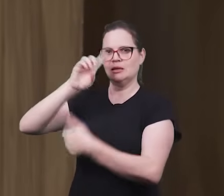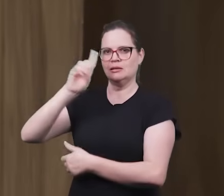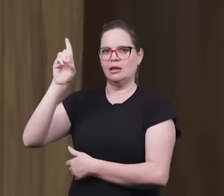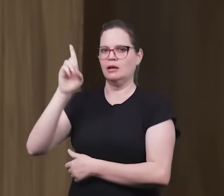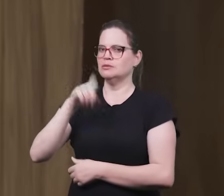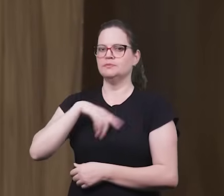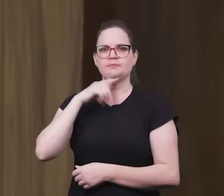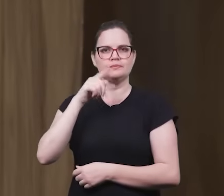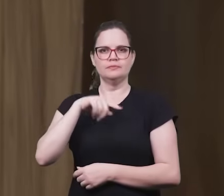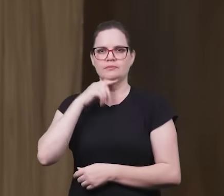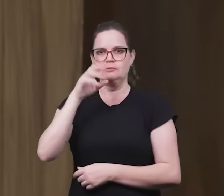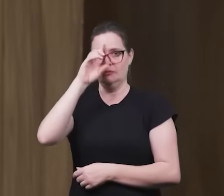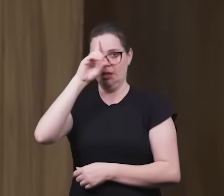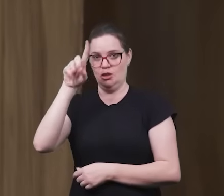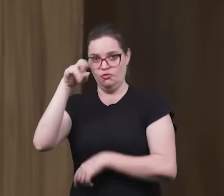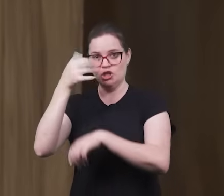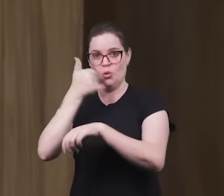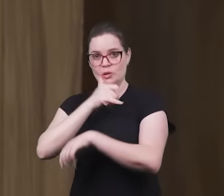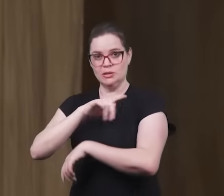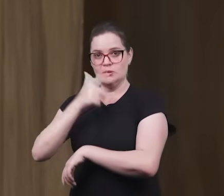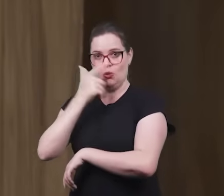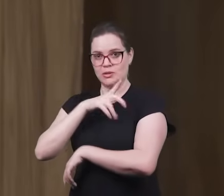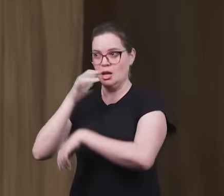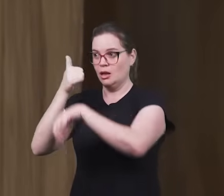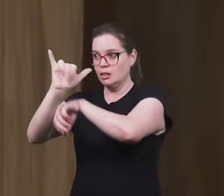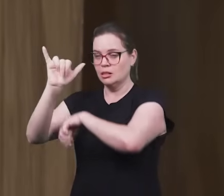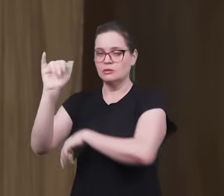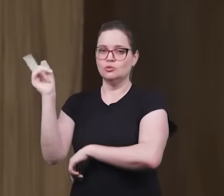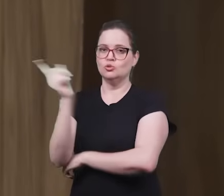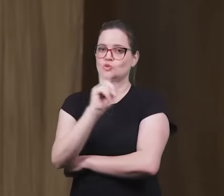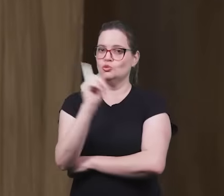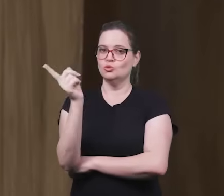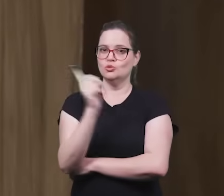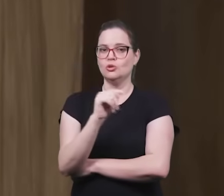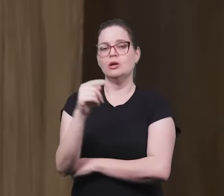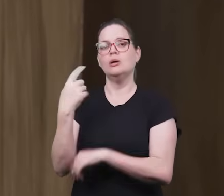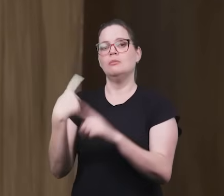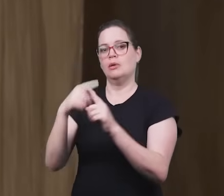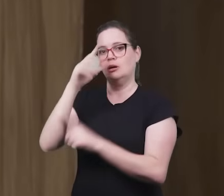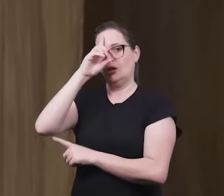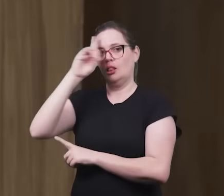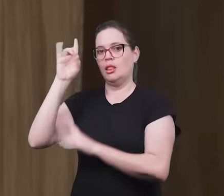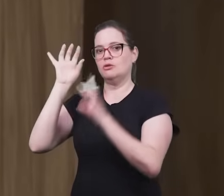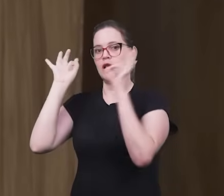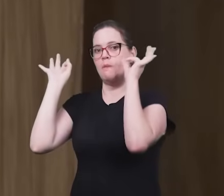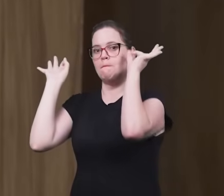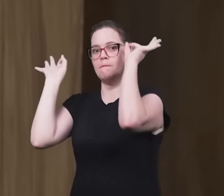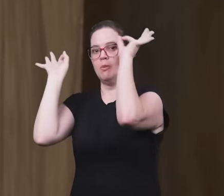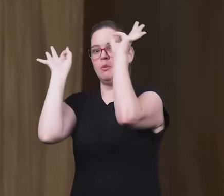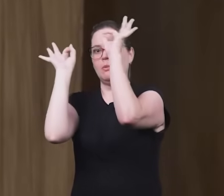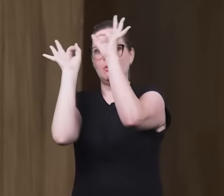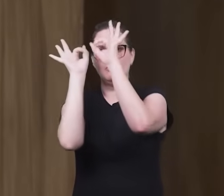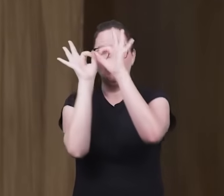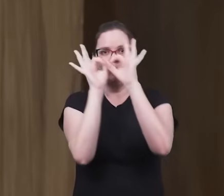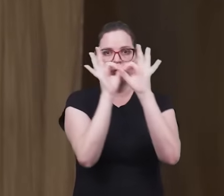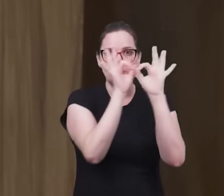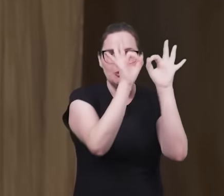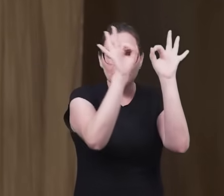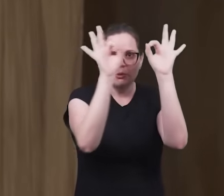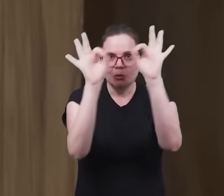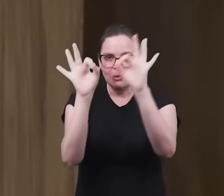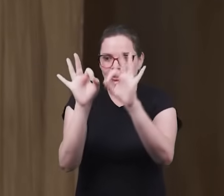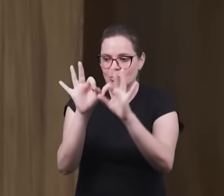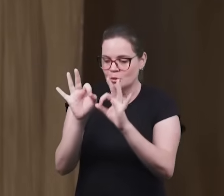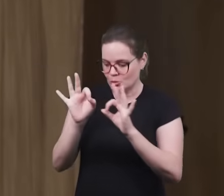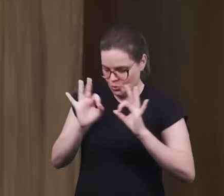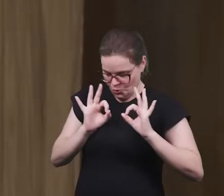Deus. Deus não se deixa enganar. Ele sabe, Ele vê, Ele sonda e